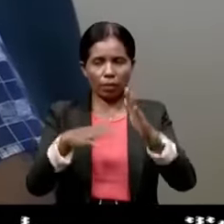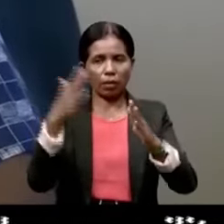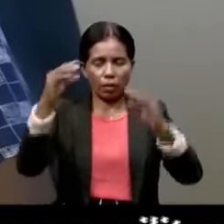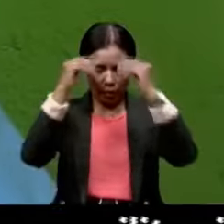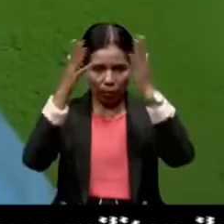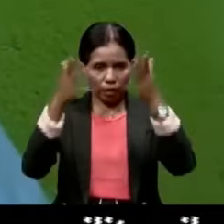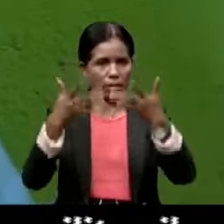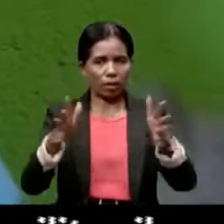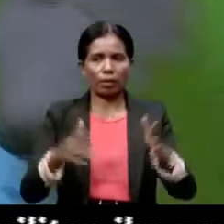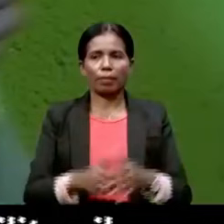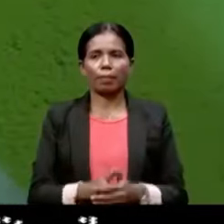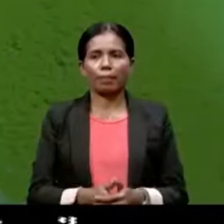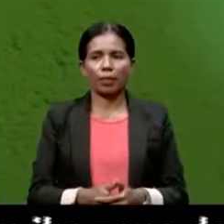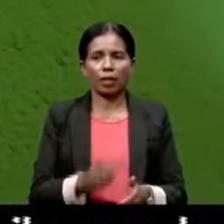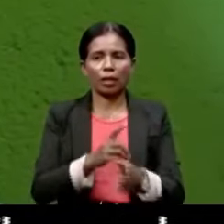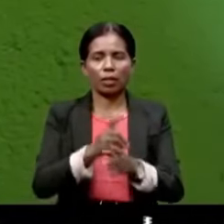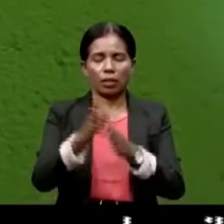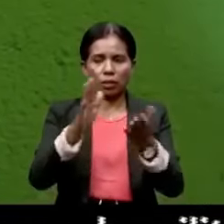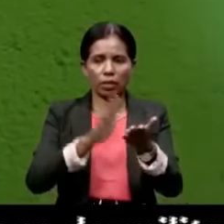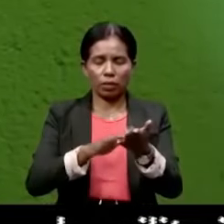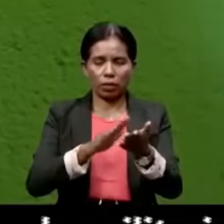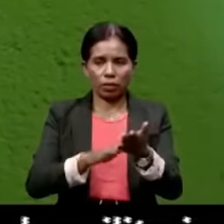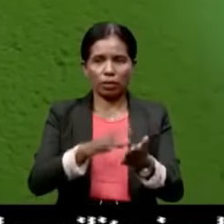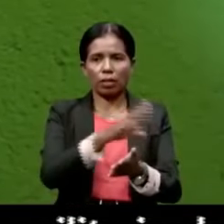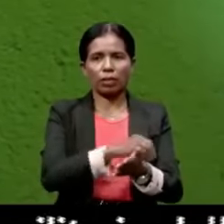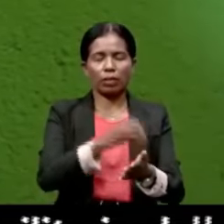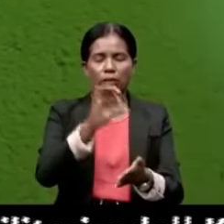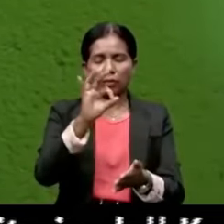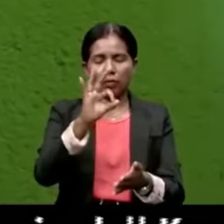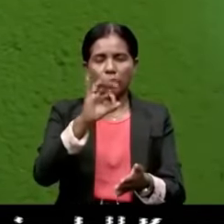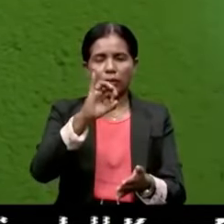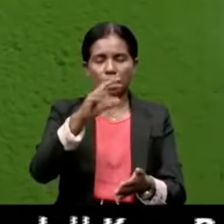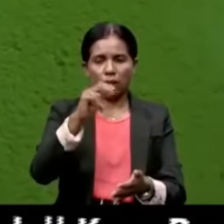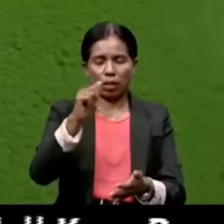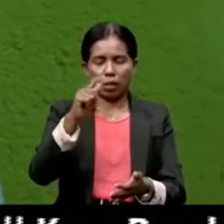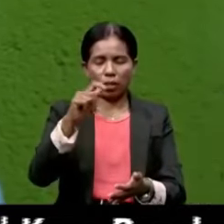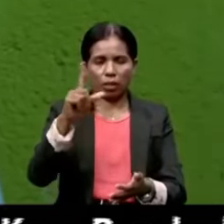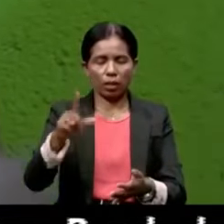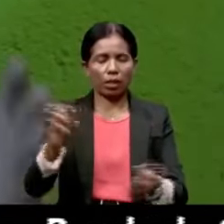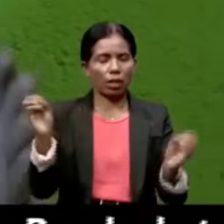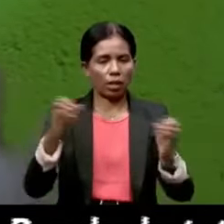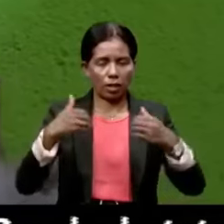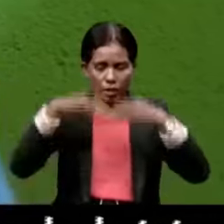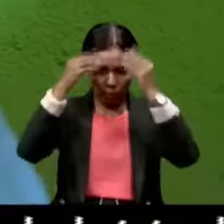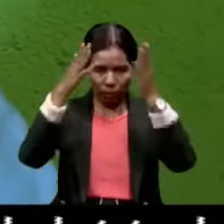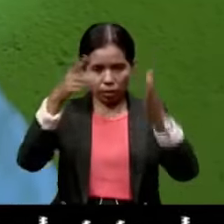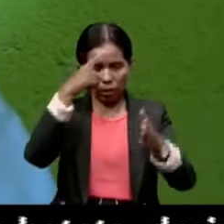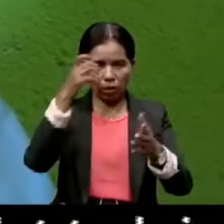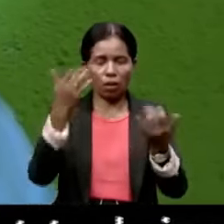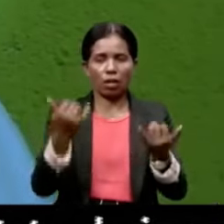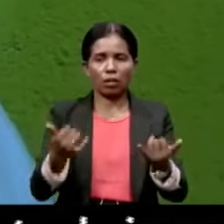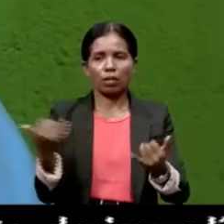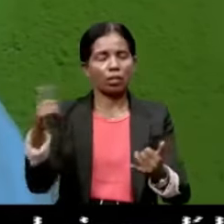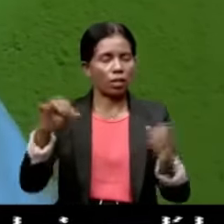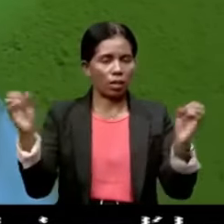de latone. Além de nem diretor da Escola Secundária Geral, Finantil, mos preocupa o problema falta professor, também agora Cirela